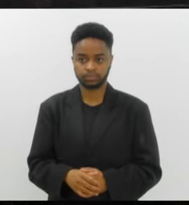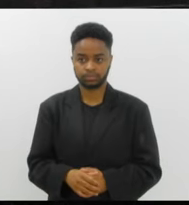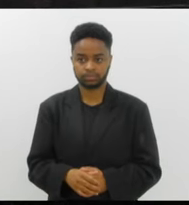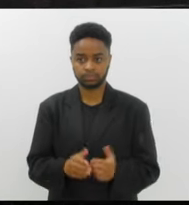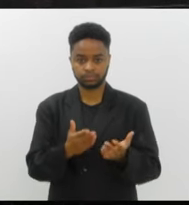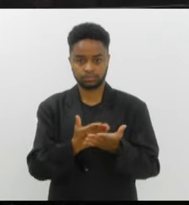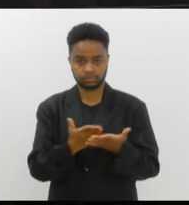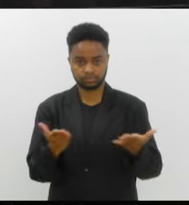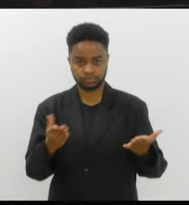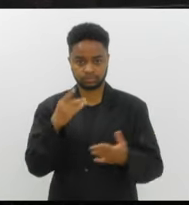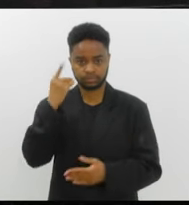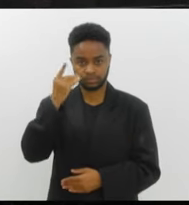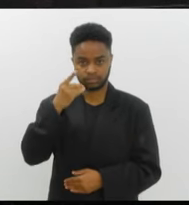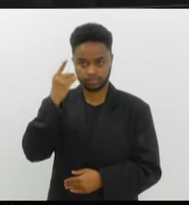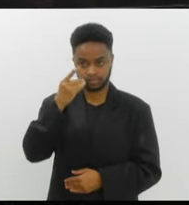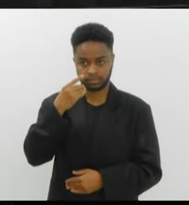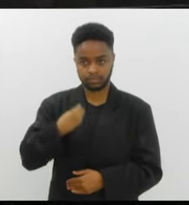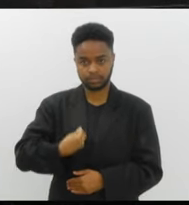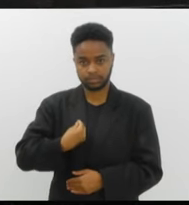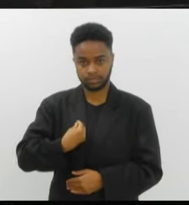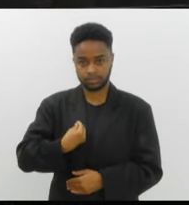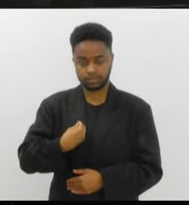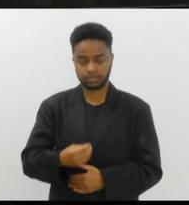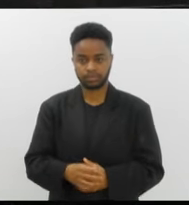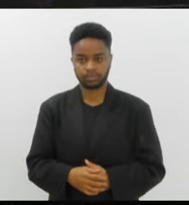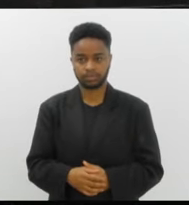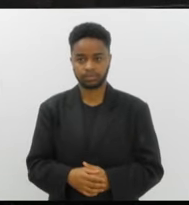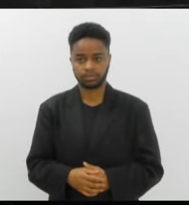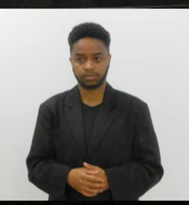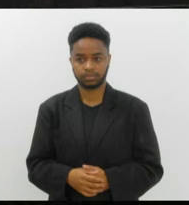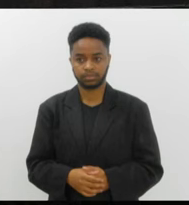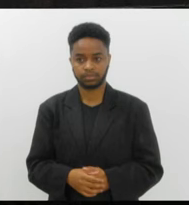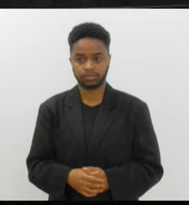senhoras e senhores deputados presentes,